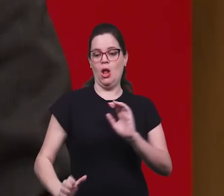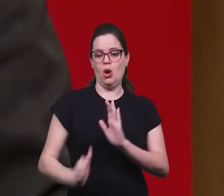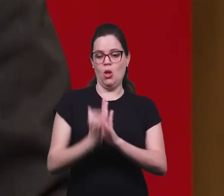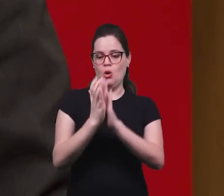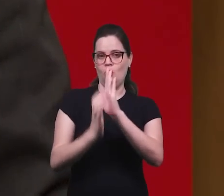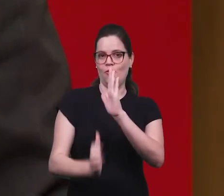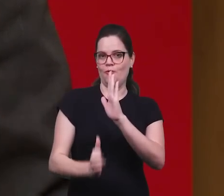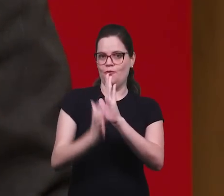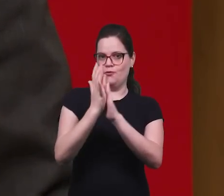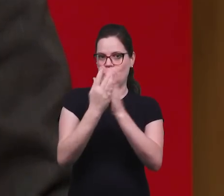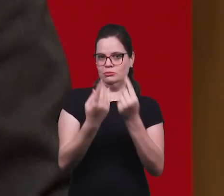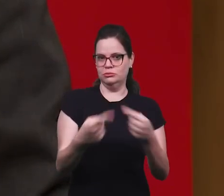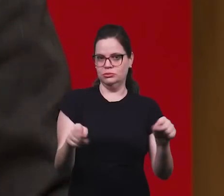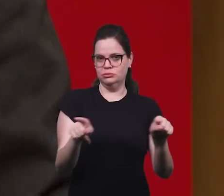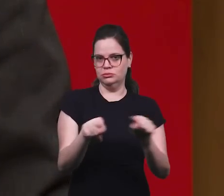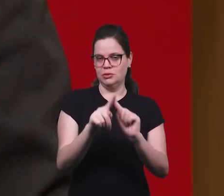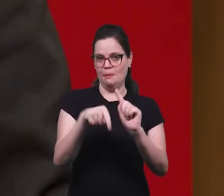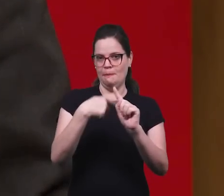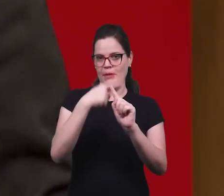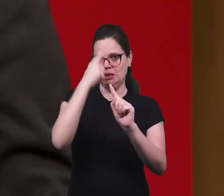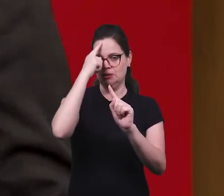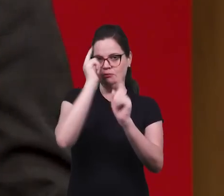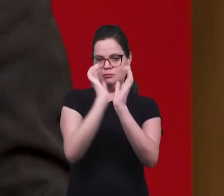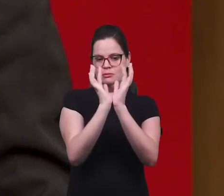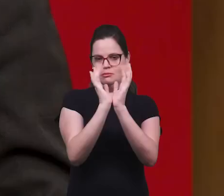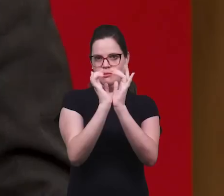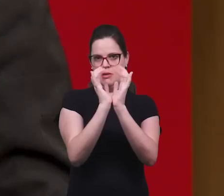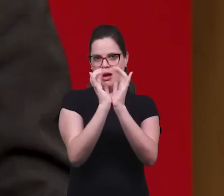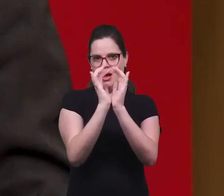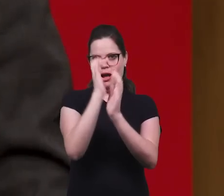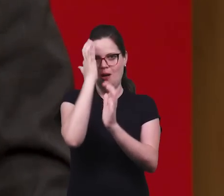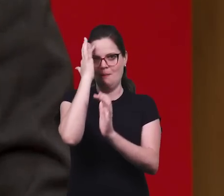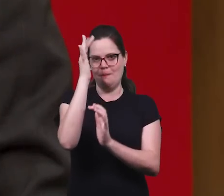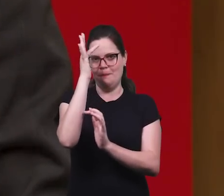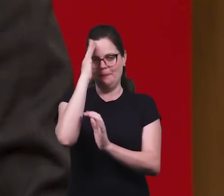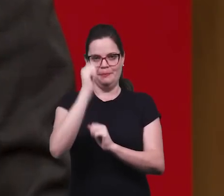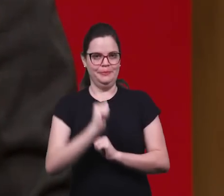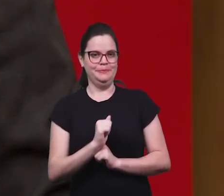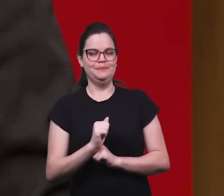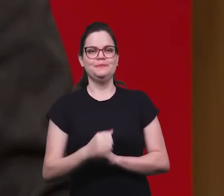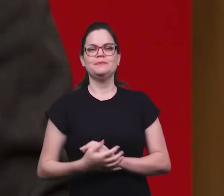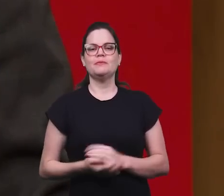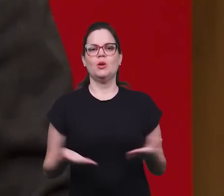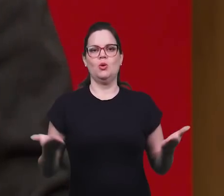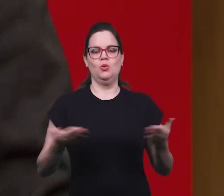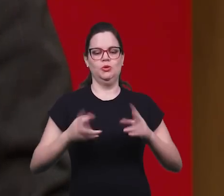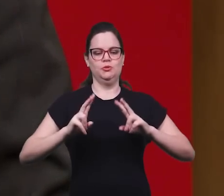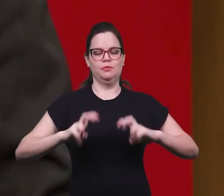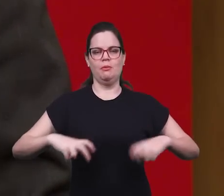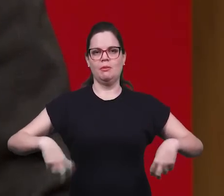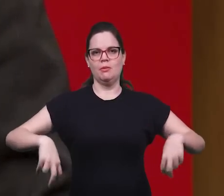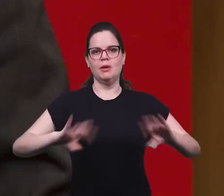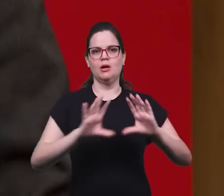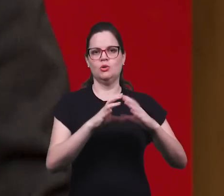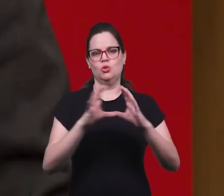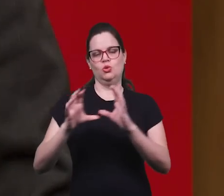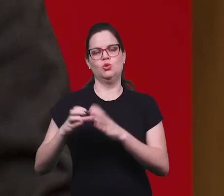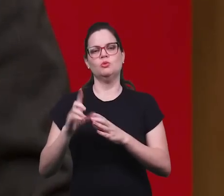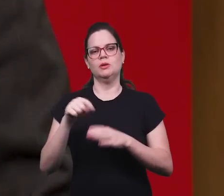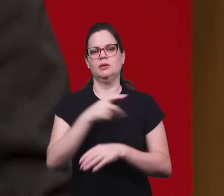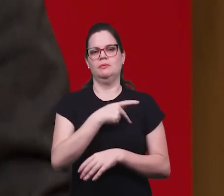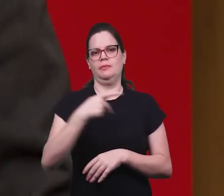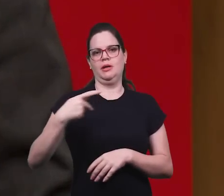louvor e o pensamento. Estamos aqui hoje com integrantes do Grupo Ciência e Fé, pastores da Igreja